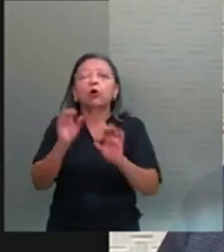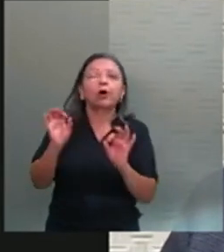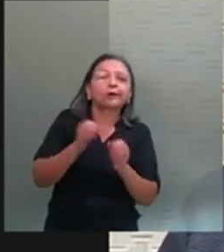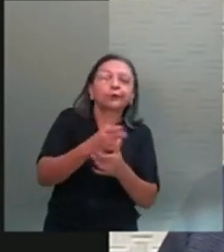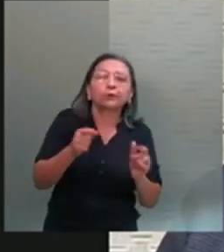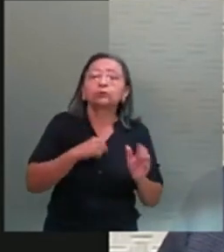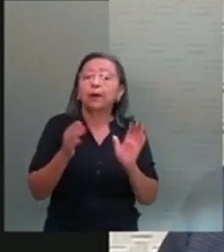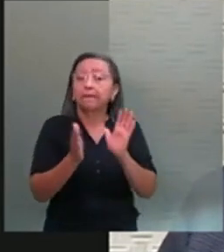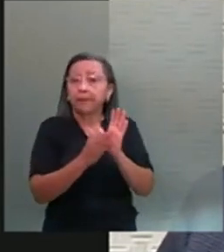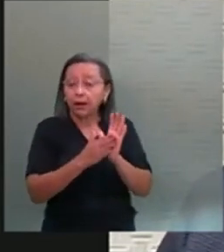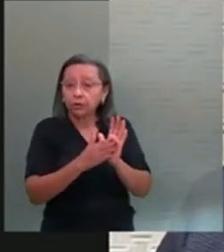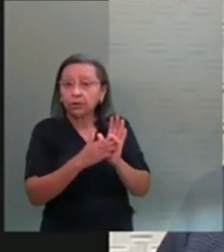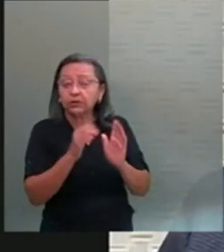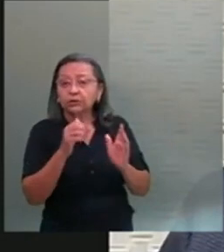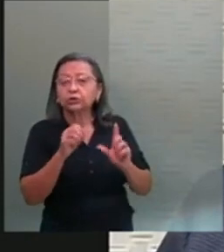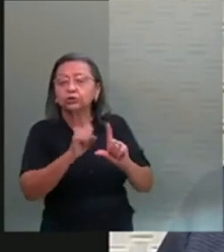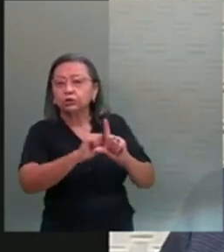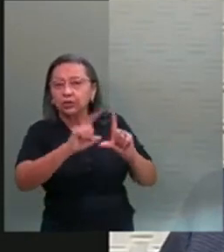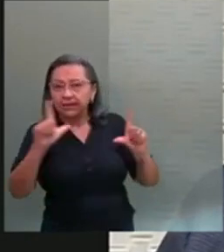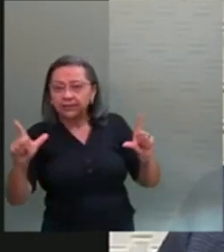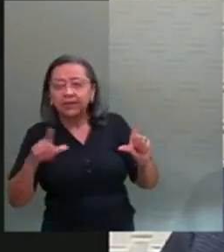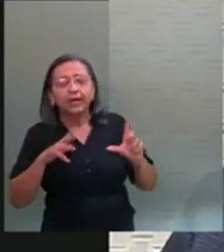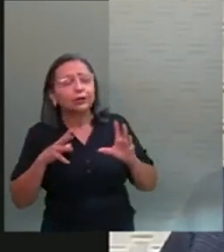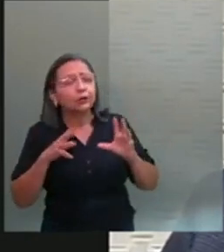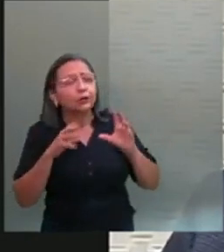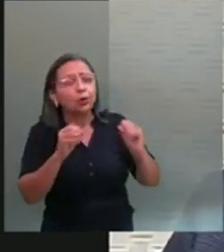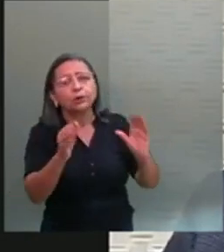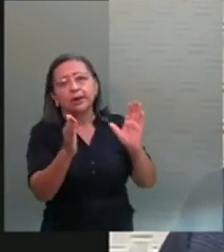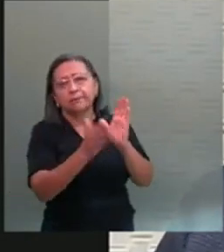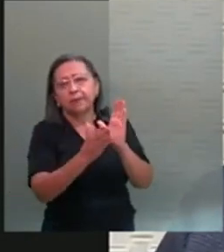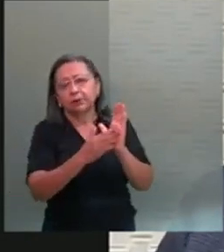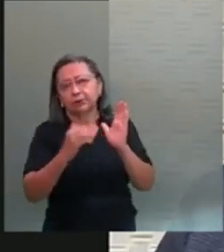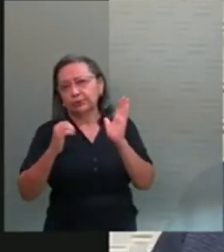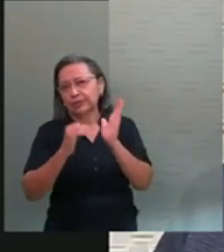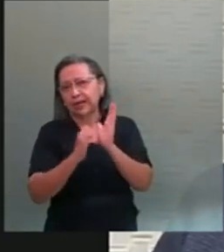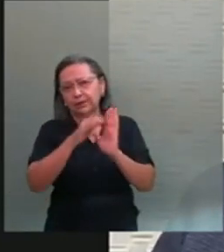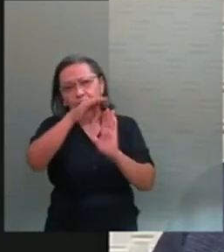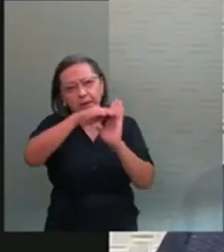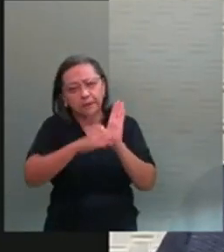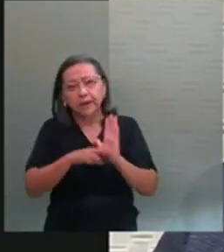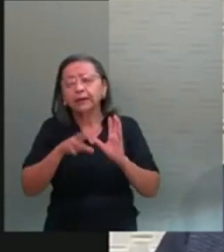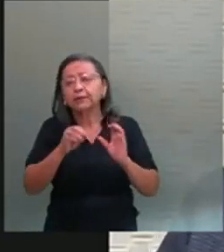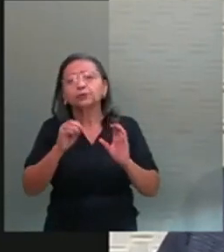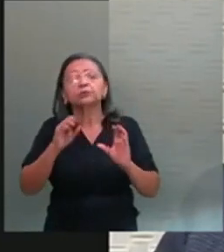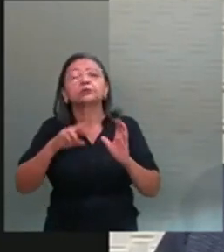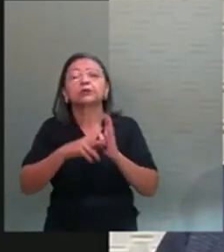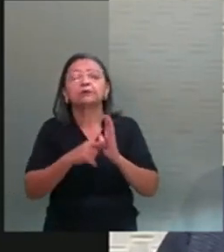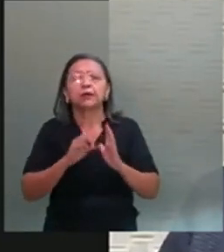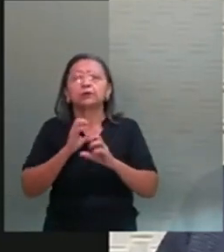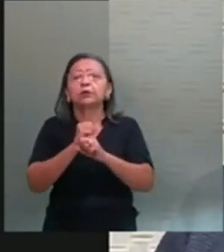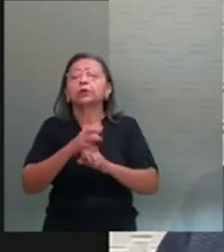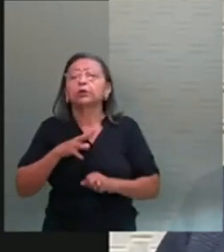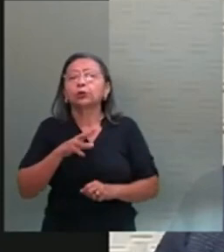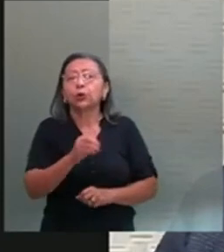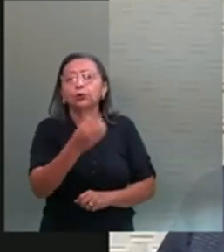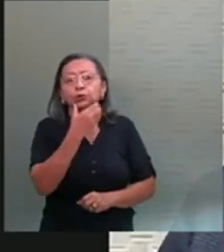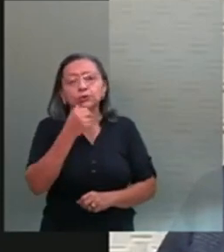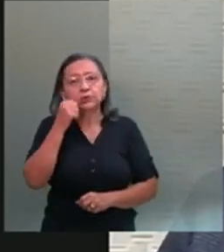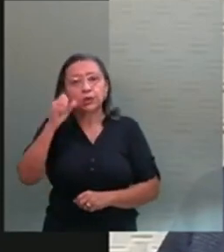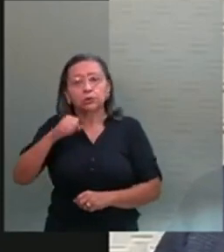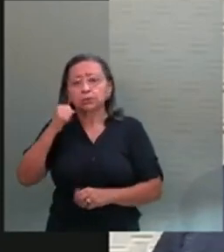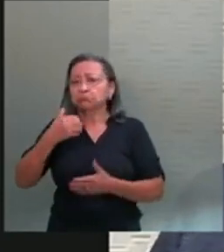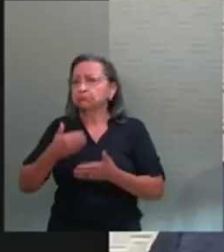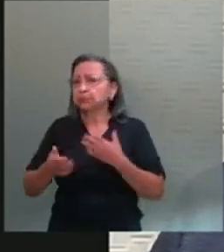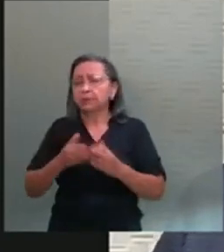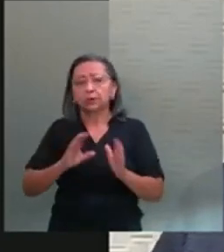Sua pauta jornalística é toda a pauta legislativa do Senado. Disso resulta que todos os senadores, independentemente